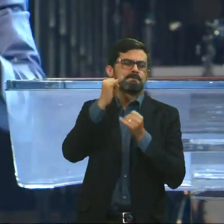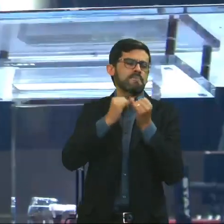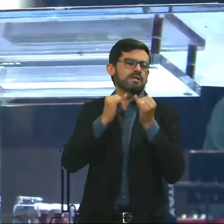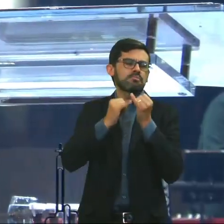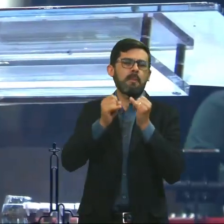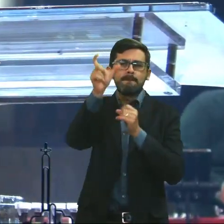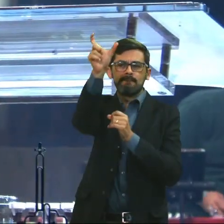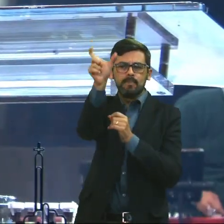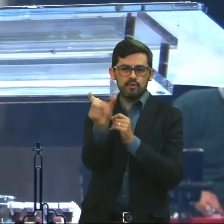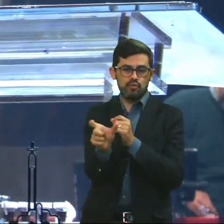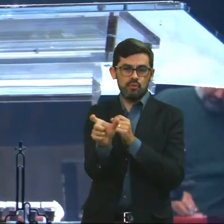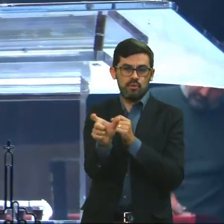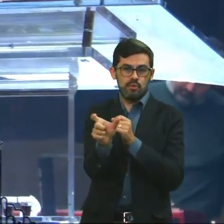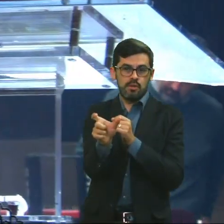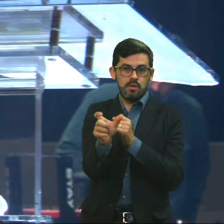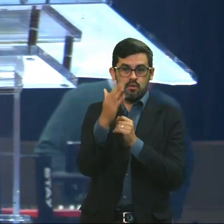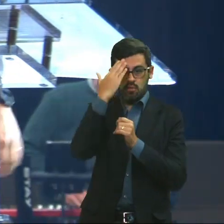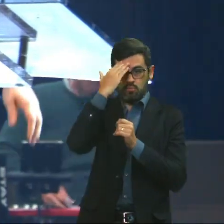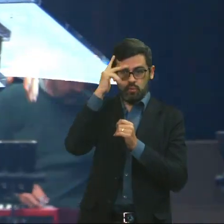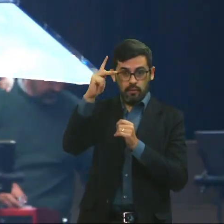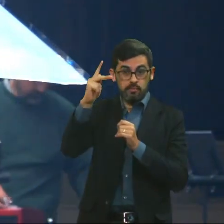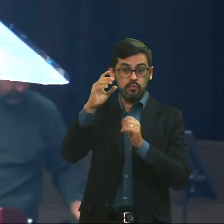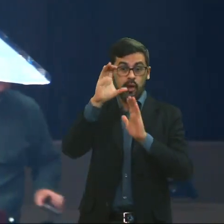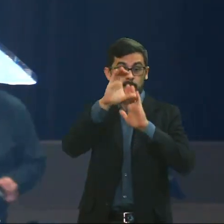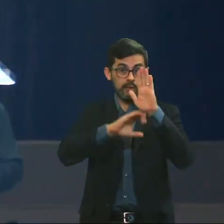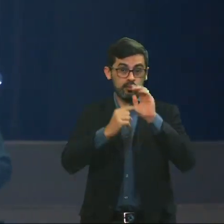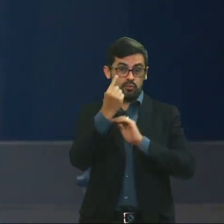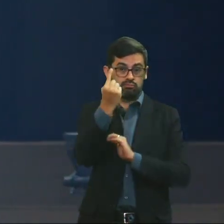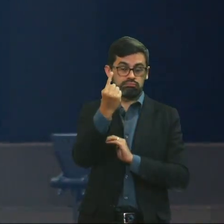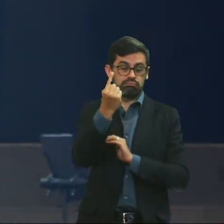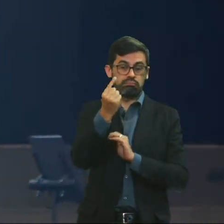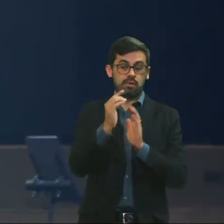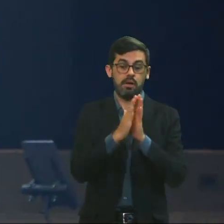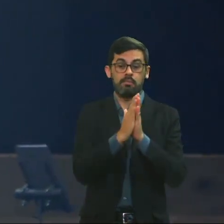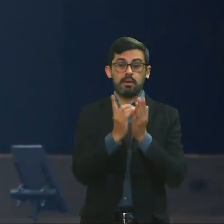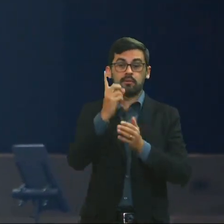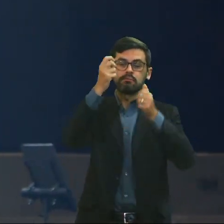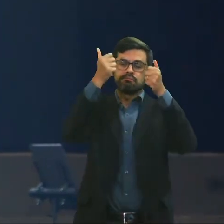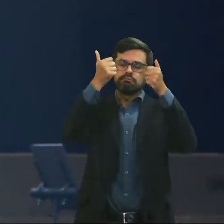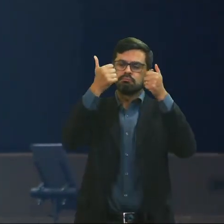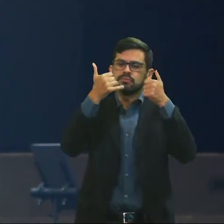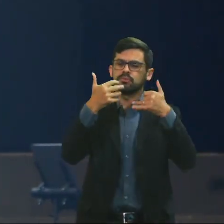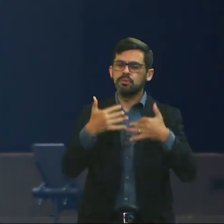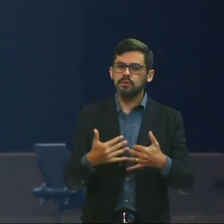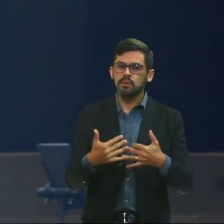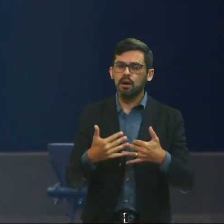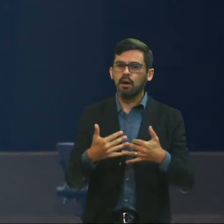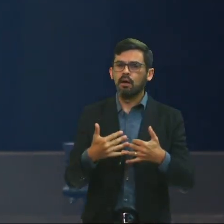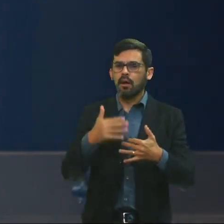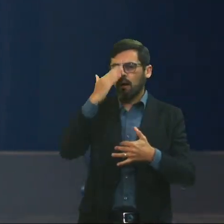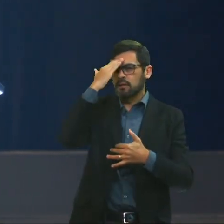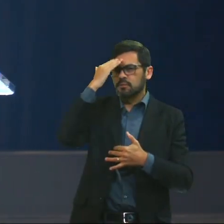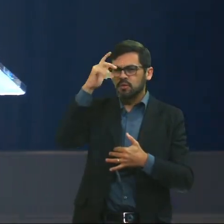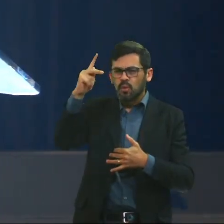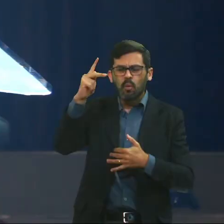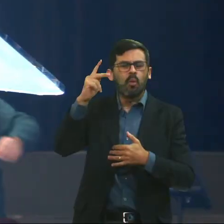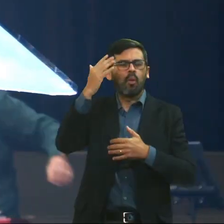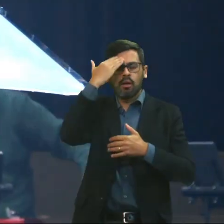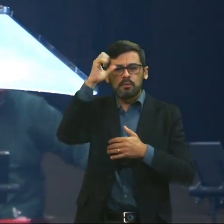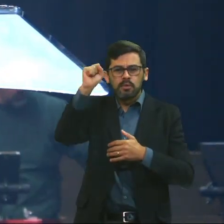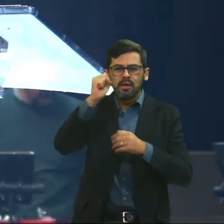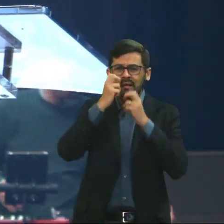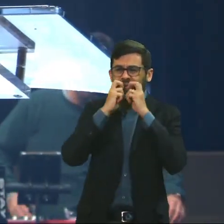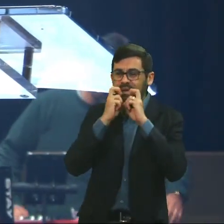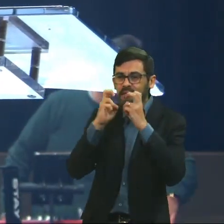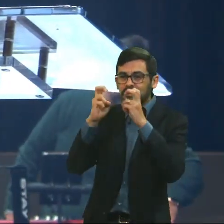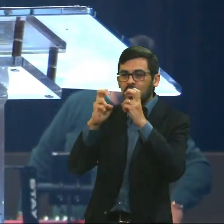pessoa. Em Provérbios, no capítulo 1, a Bíblia nos mostra a sabedoria gritando nas ruas, conversando